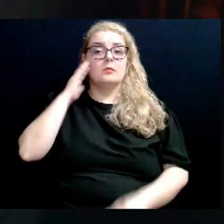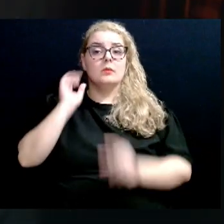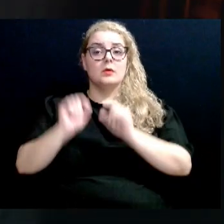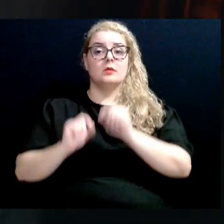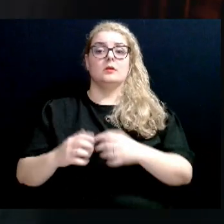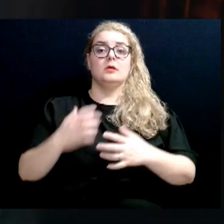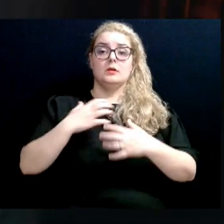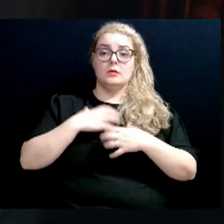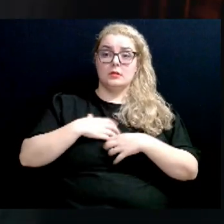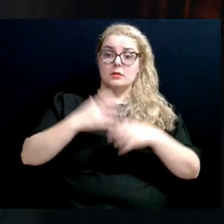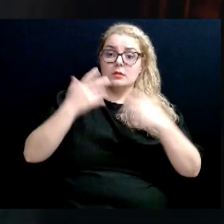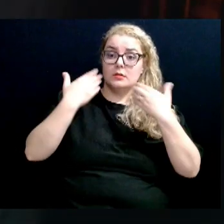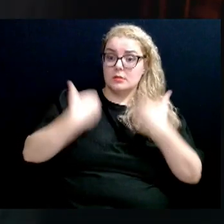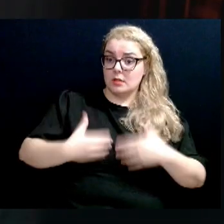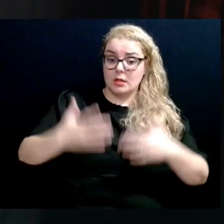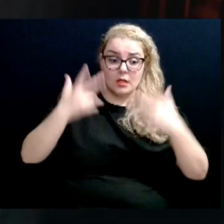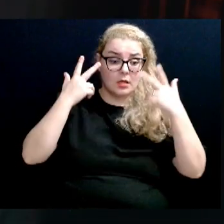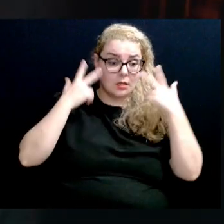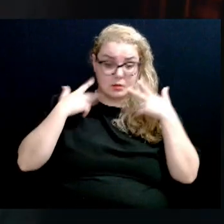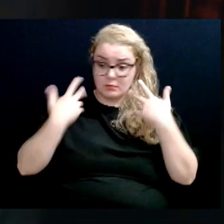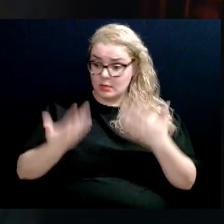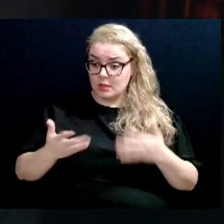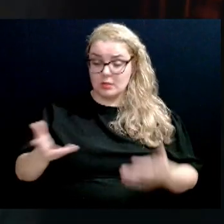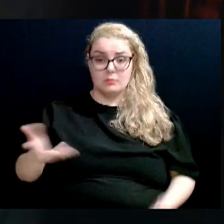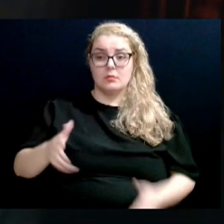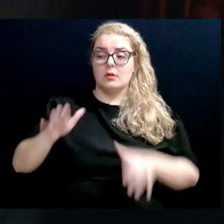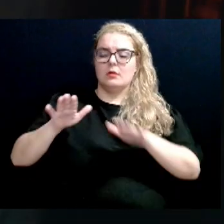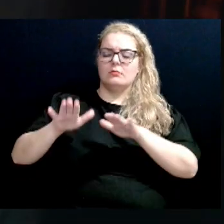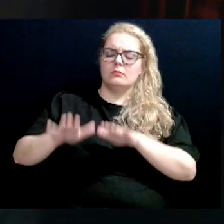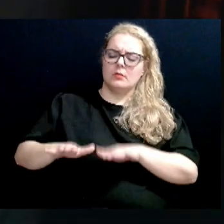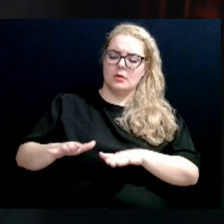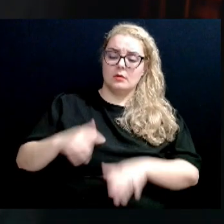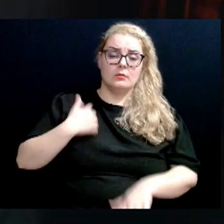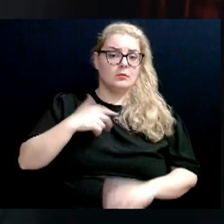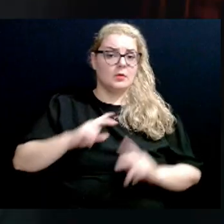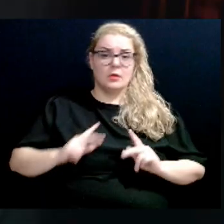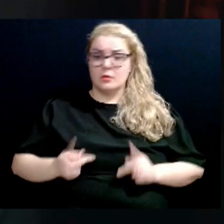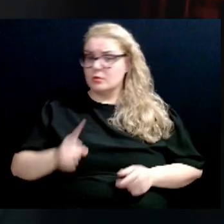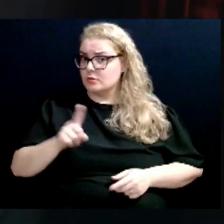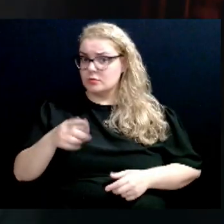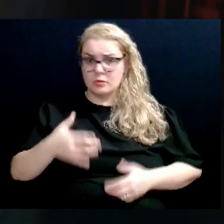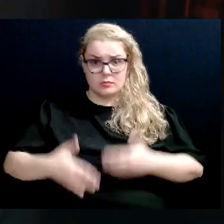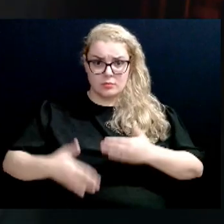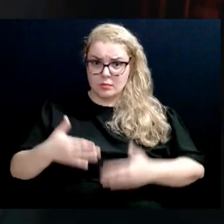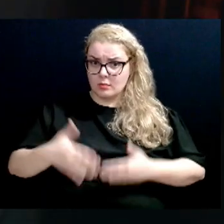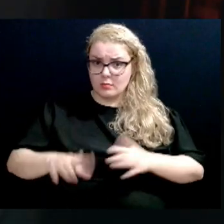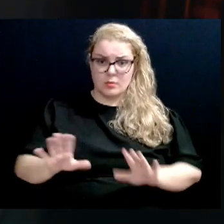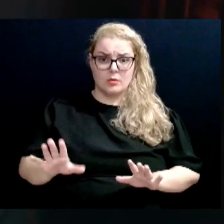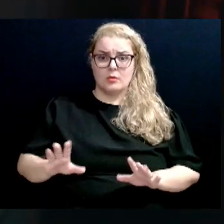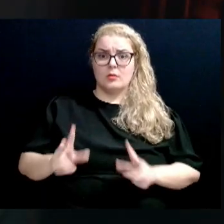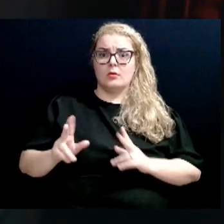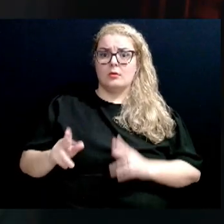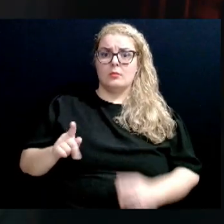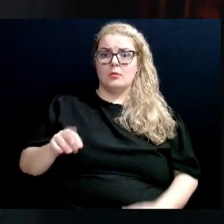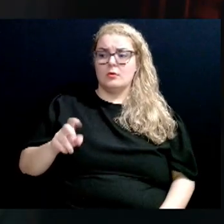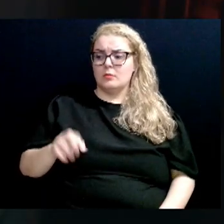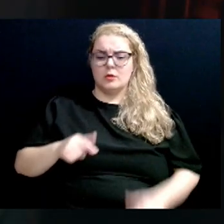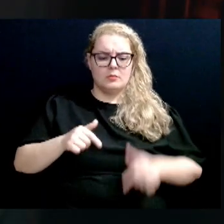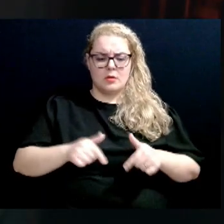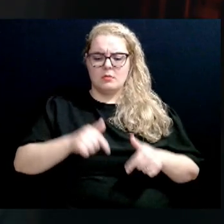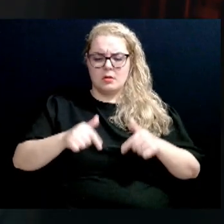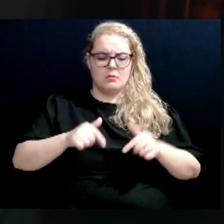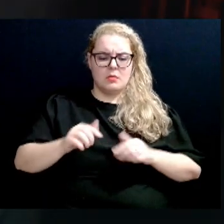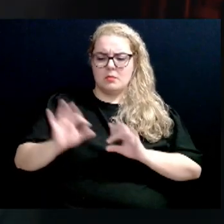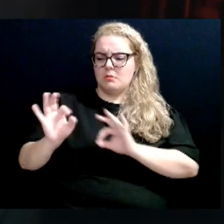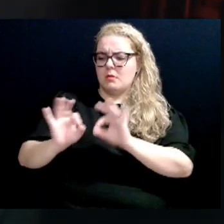bem, desacelerar está tudo bem, que somos seres humanos, a gente está performando o tempo todo, como disse a doutora, trabalhando, e aí a